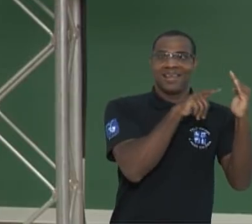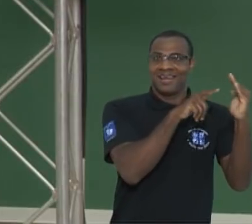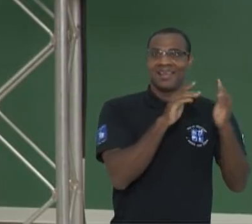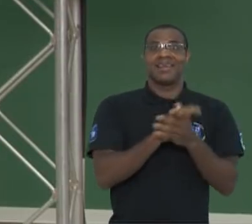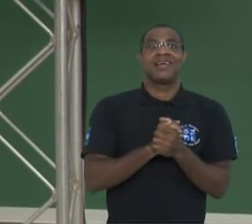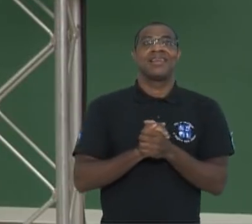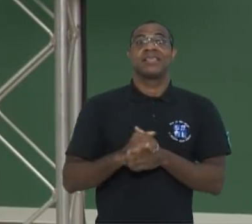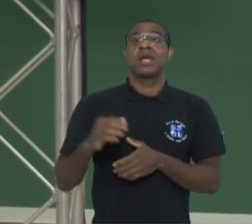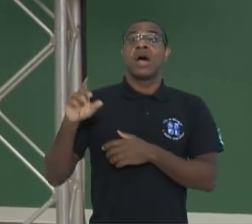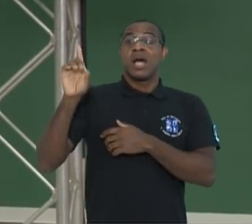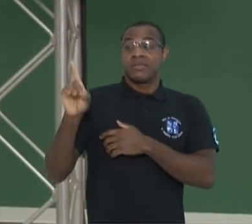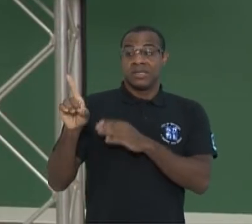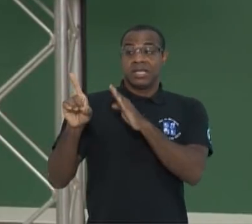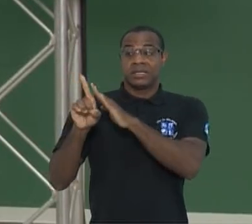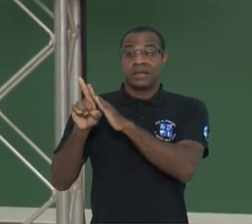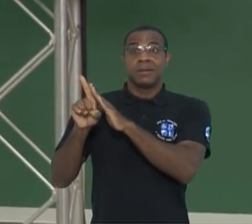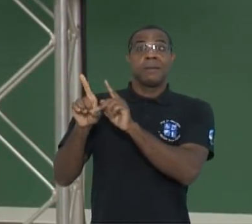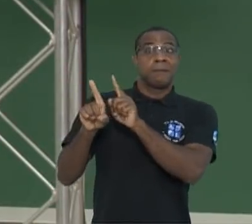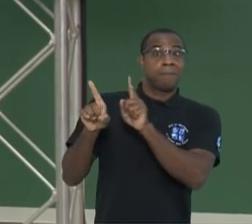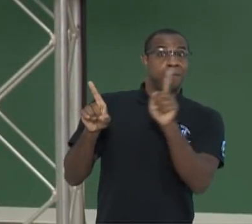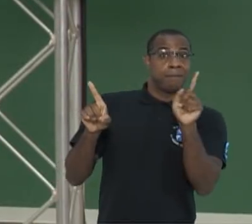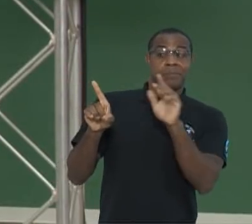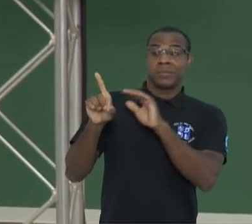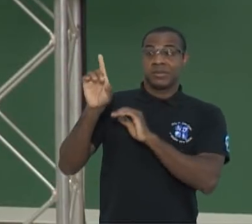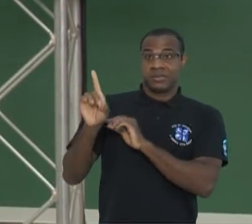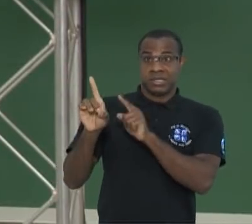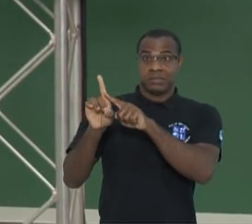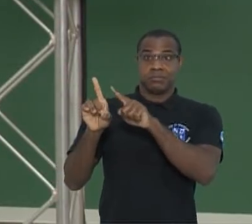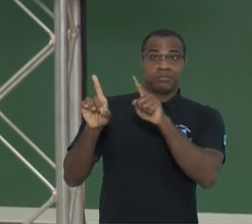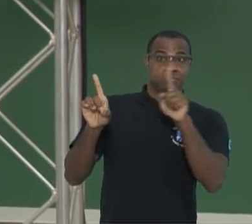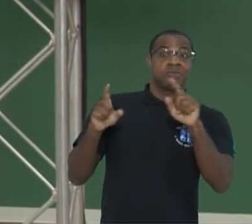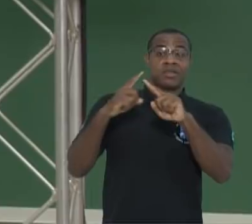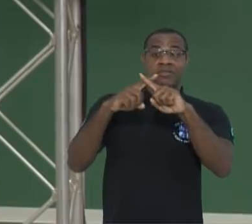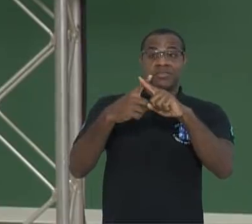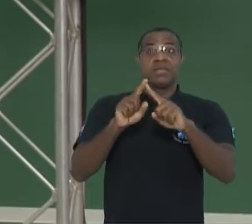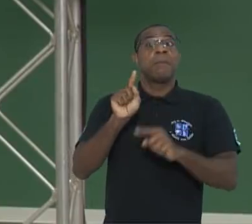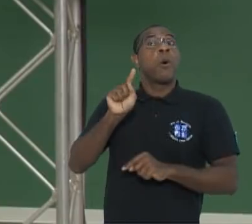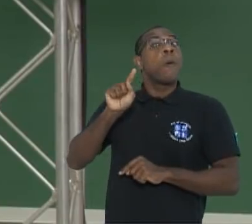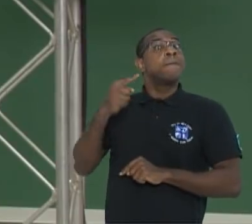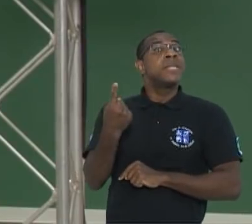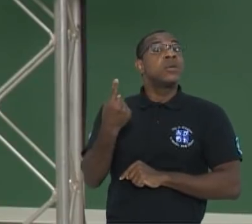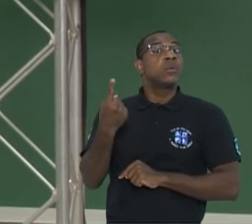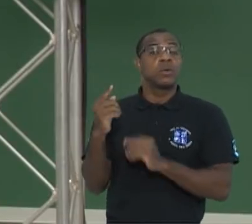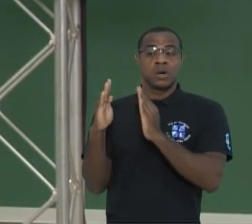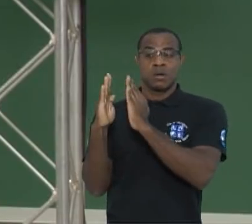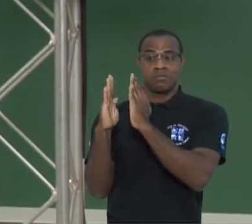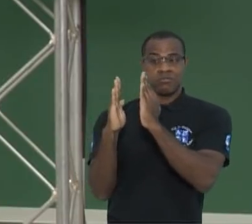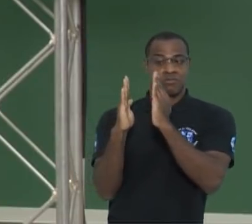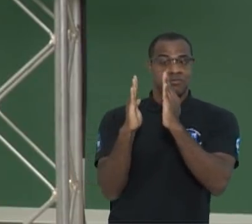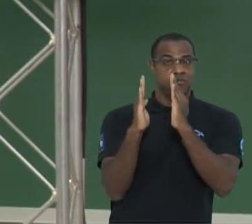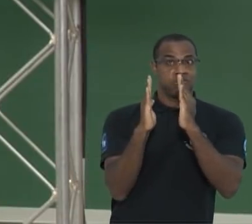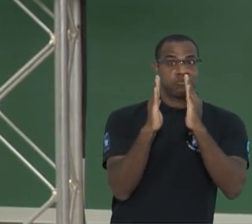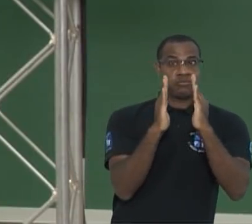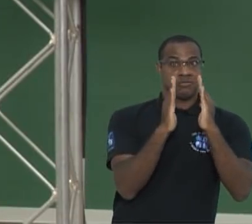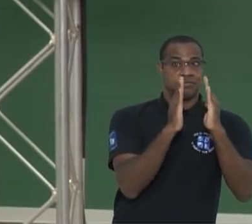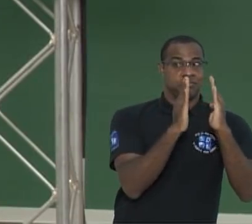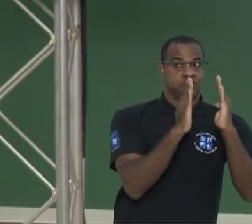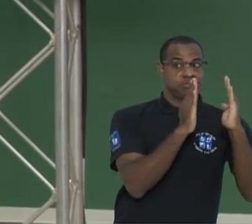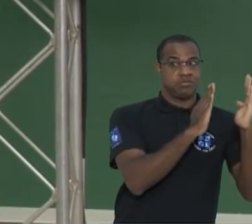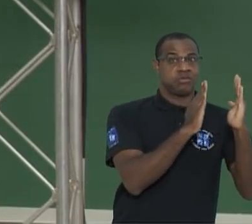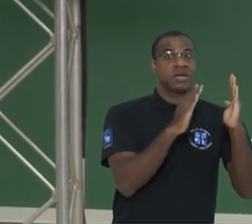da direita para a esquerda, eu vou dividir por 1000 cada unidade que vai se afastando esse